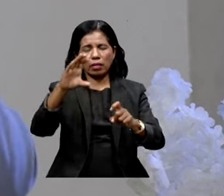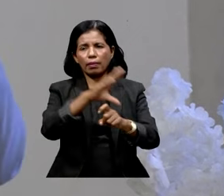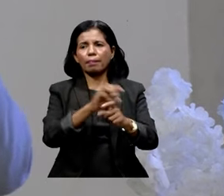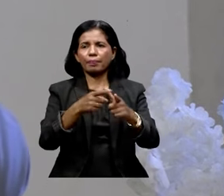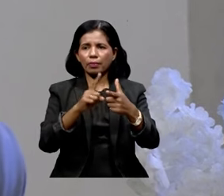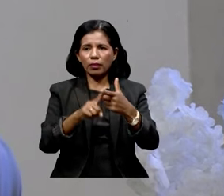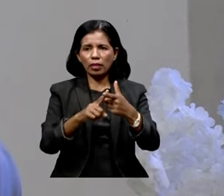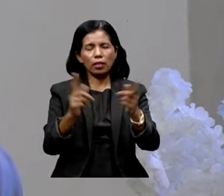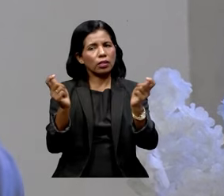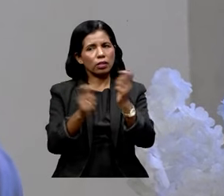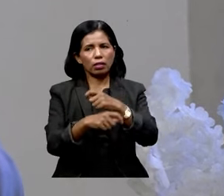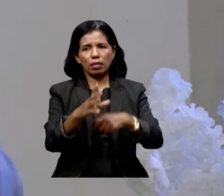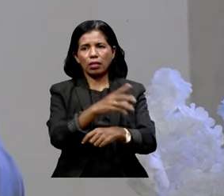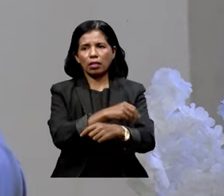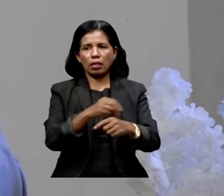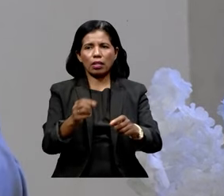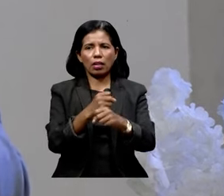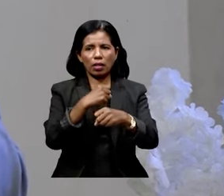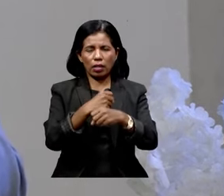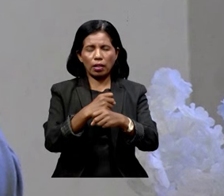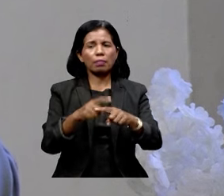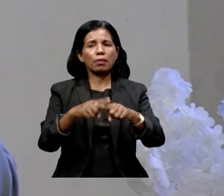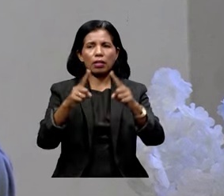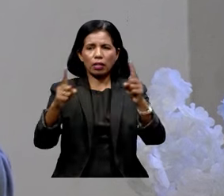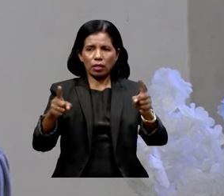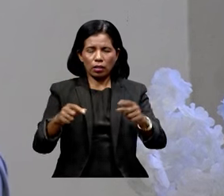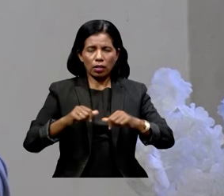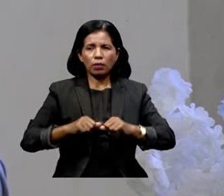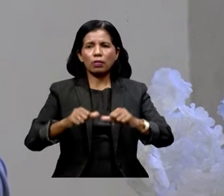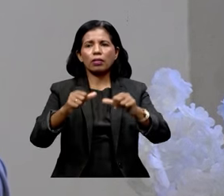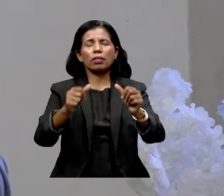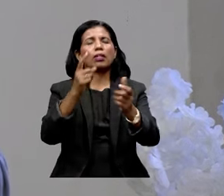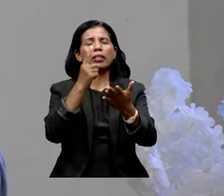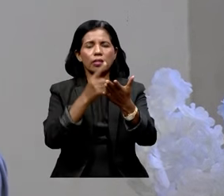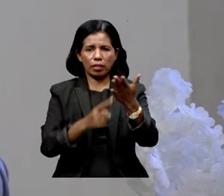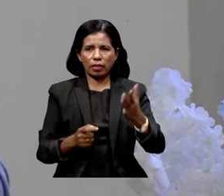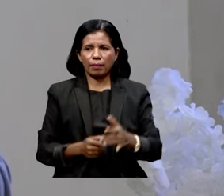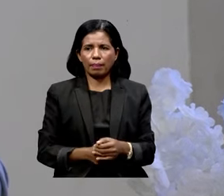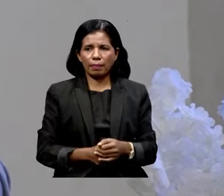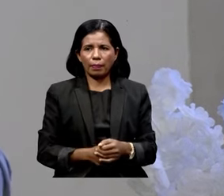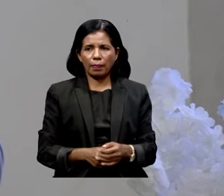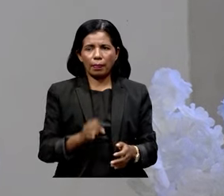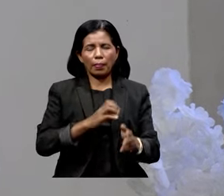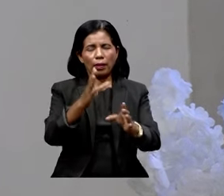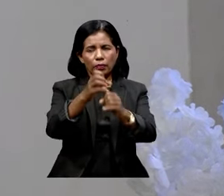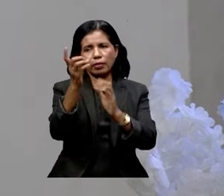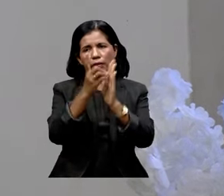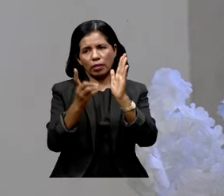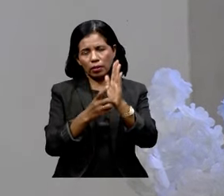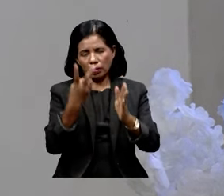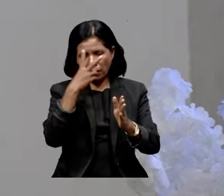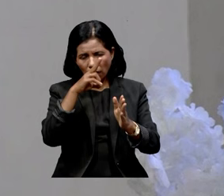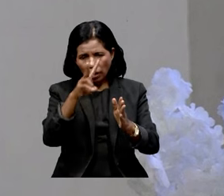certame, pronto, nós ao Ministério da Educação, hal de certame. Mas bem, em minha continuidade, saída. Então, como eu vou tirar, isso é para a tarefa.